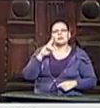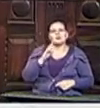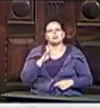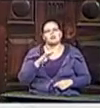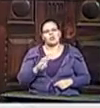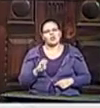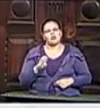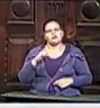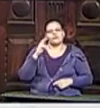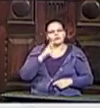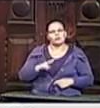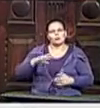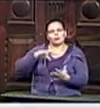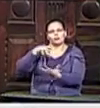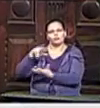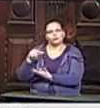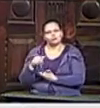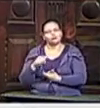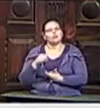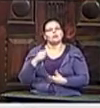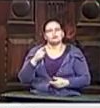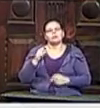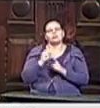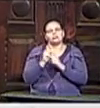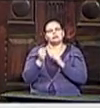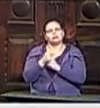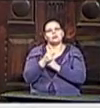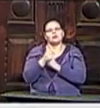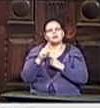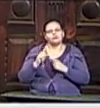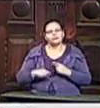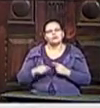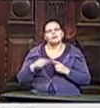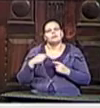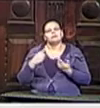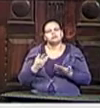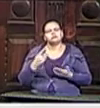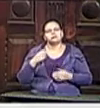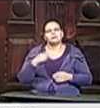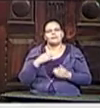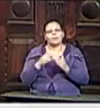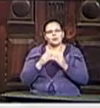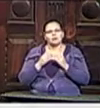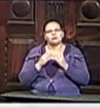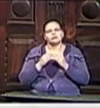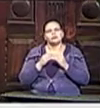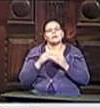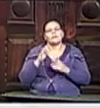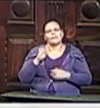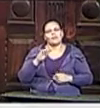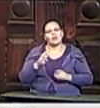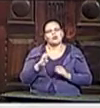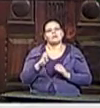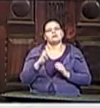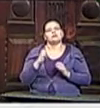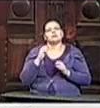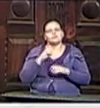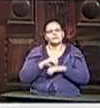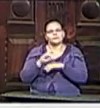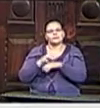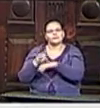mundo concepções de sociedade e por outro lado também concorreu para esse fenômeno penso eu uma tese é muito propagado